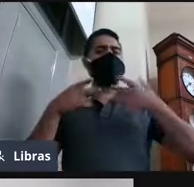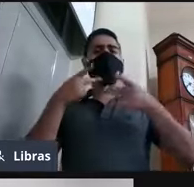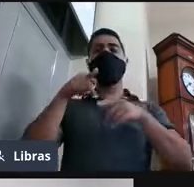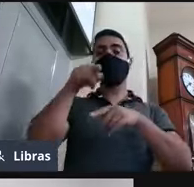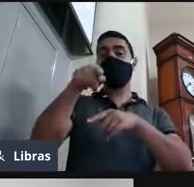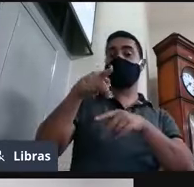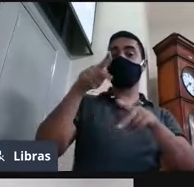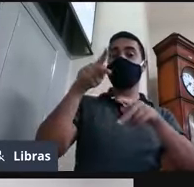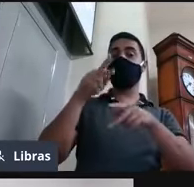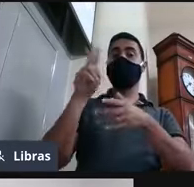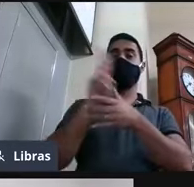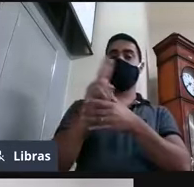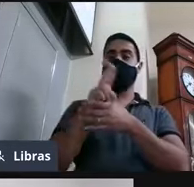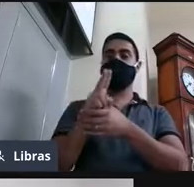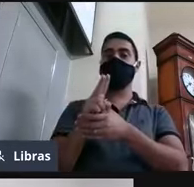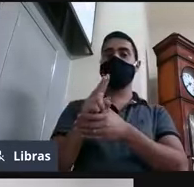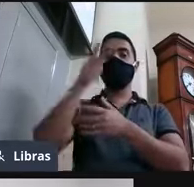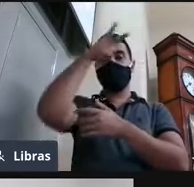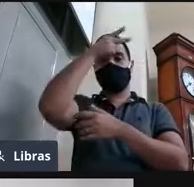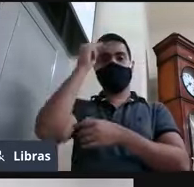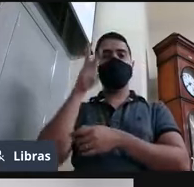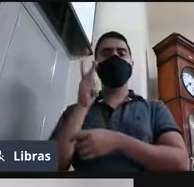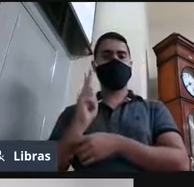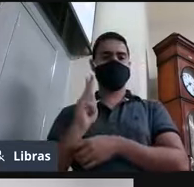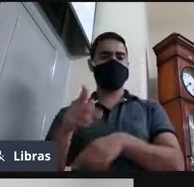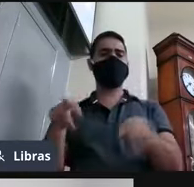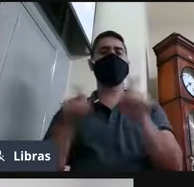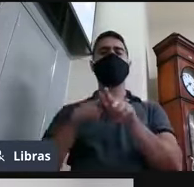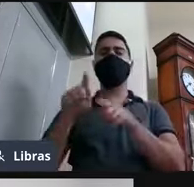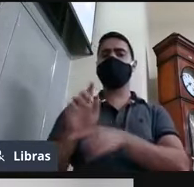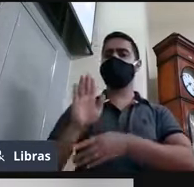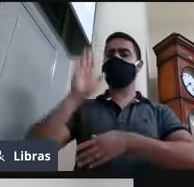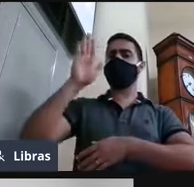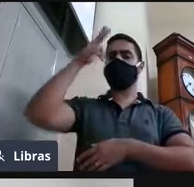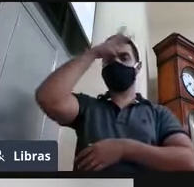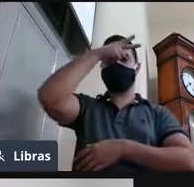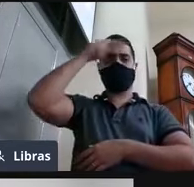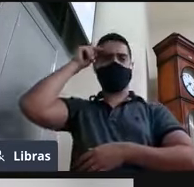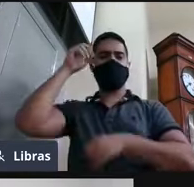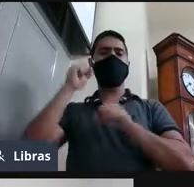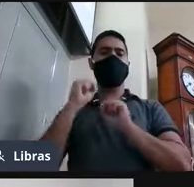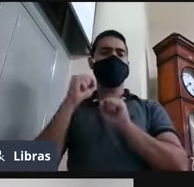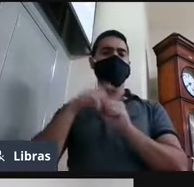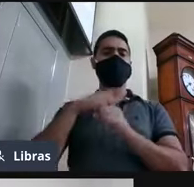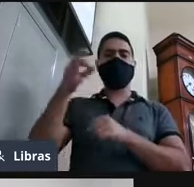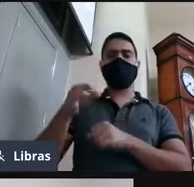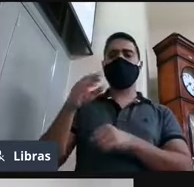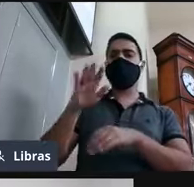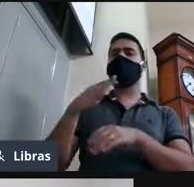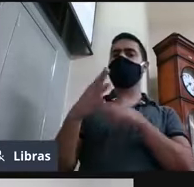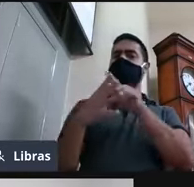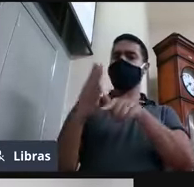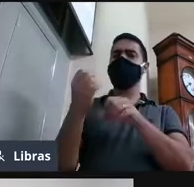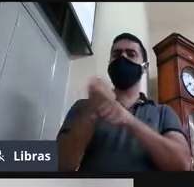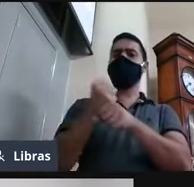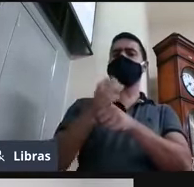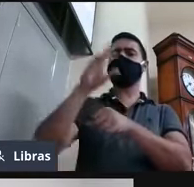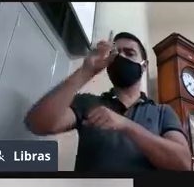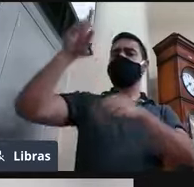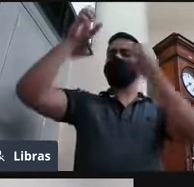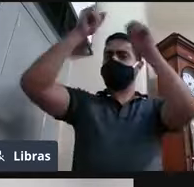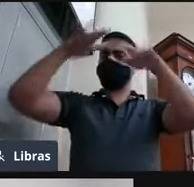Valença, Fernandinho Graça continua, é candidato a prefeito e podem ter certeza que mais 4 anos tranquilo. Que Deus nos